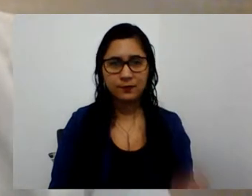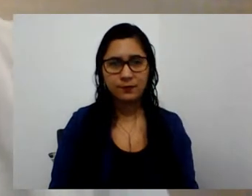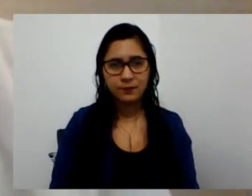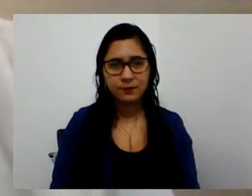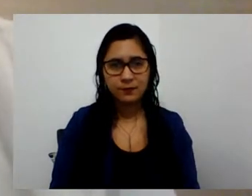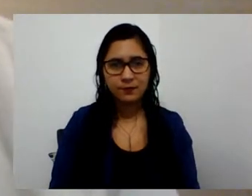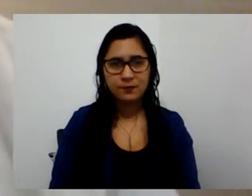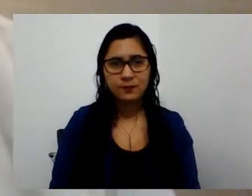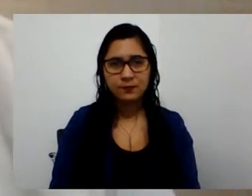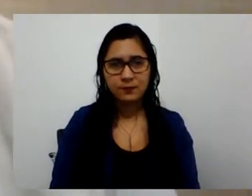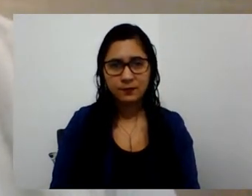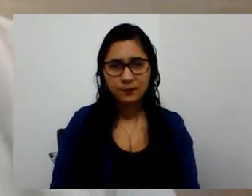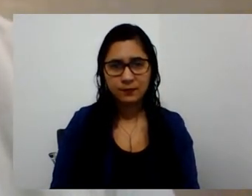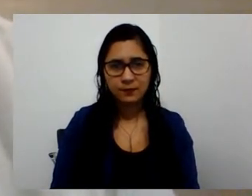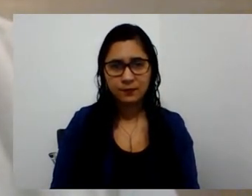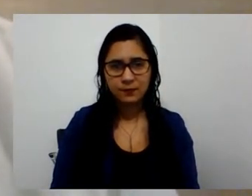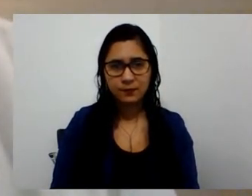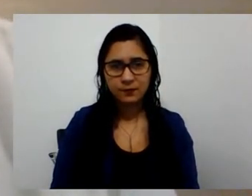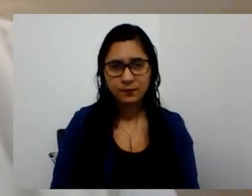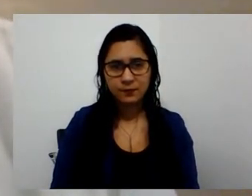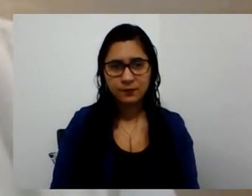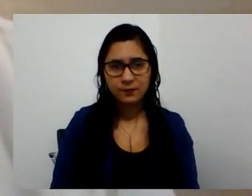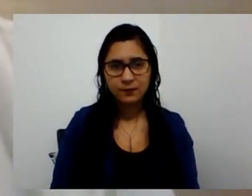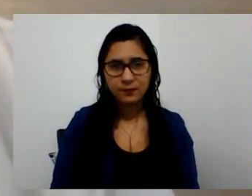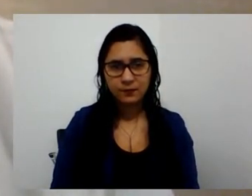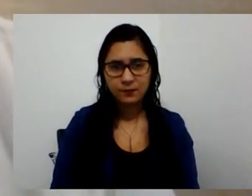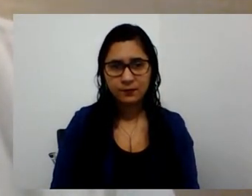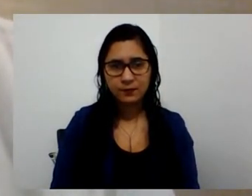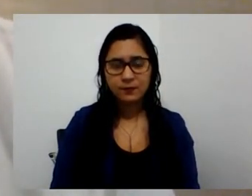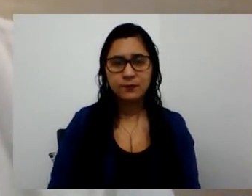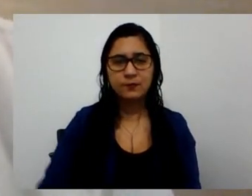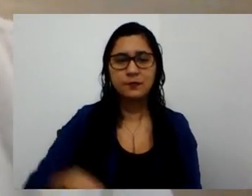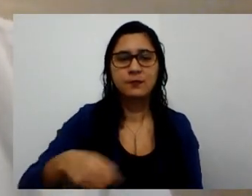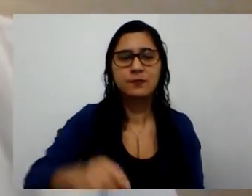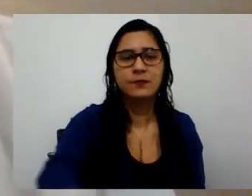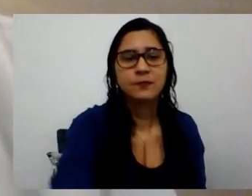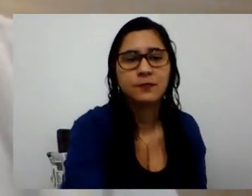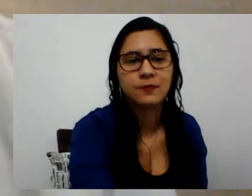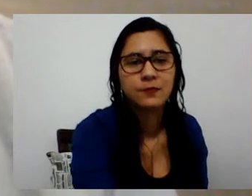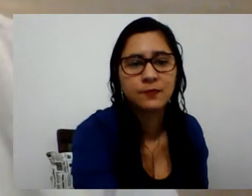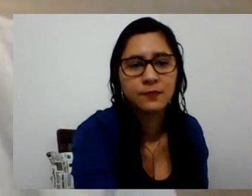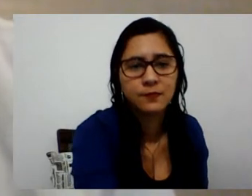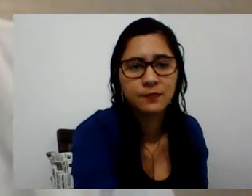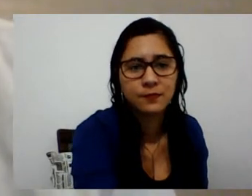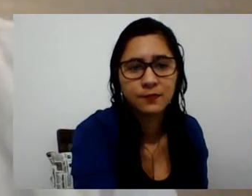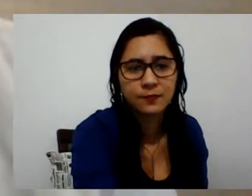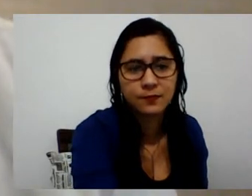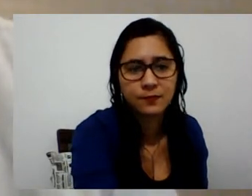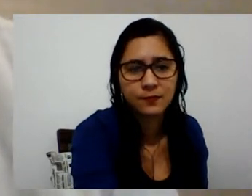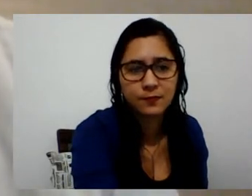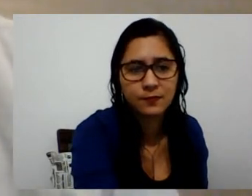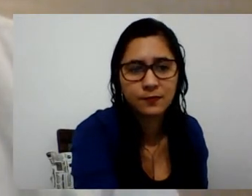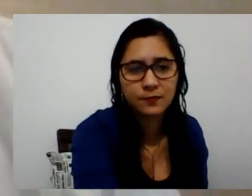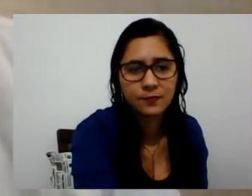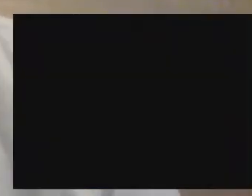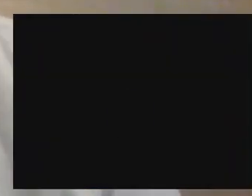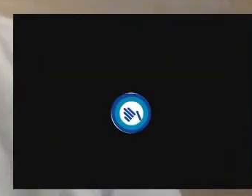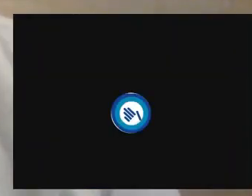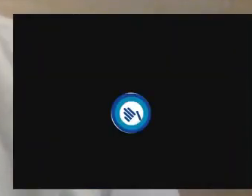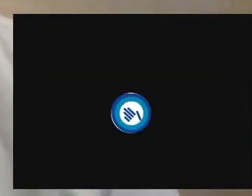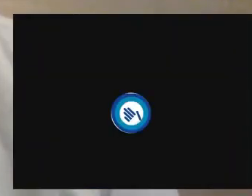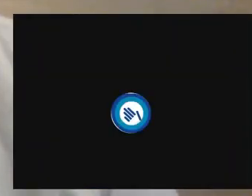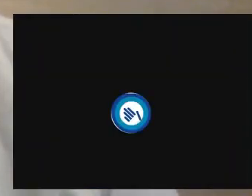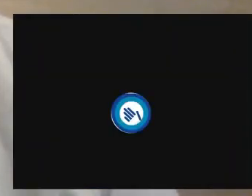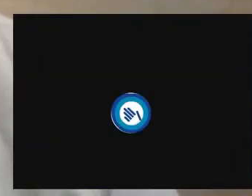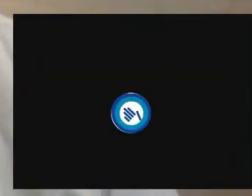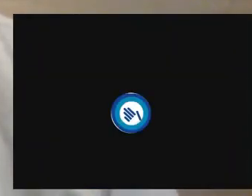convido para fazer a sua apresentação preliminar para a comunidade da sua carta-programa, o professor Dr.